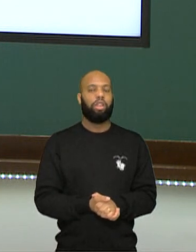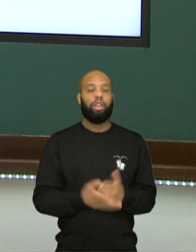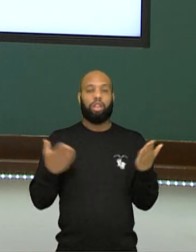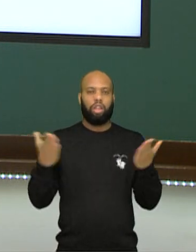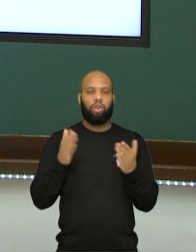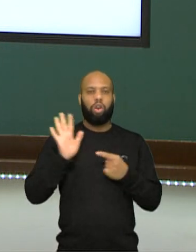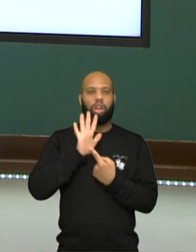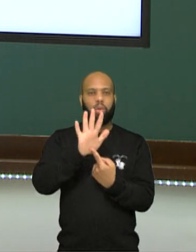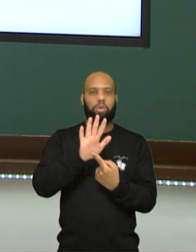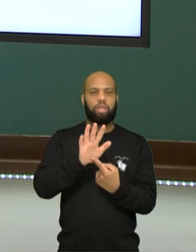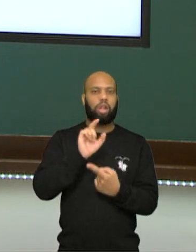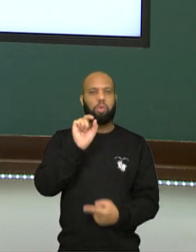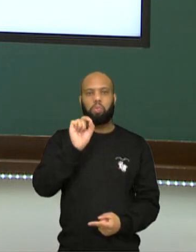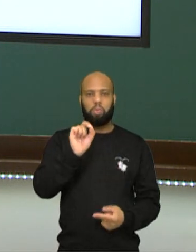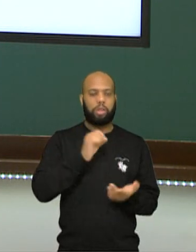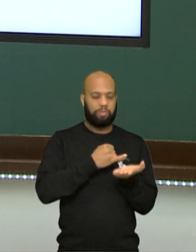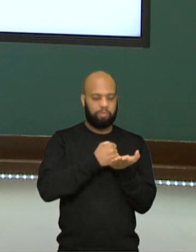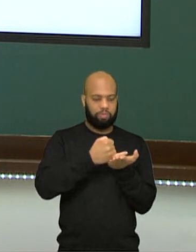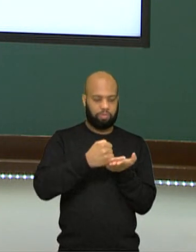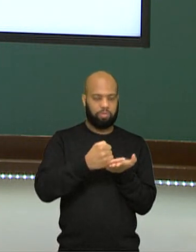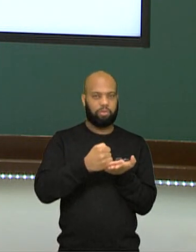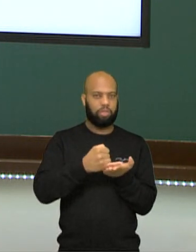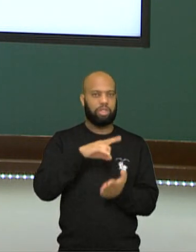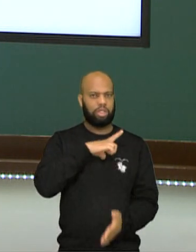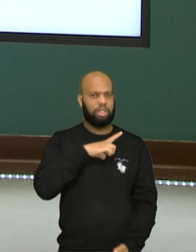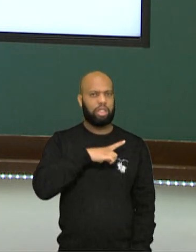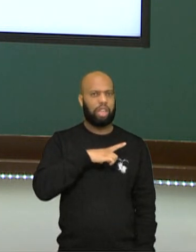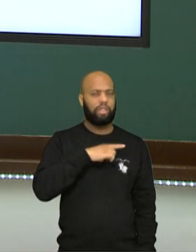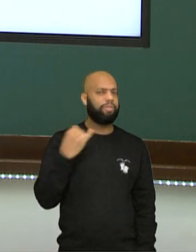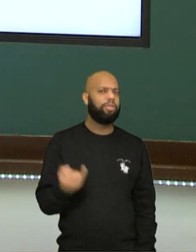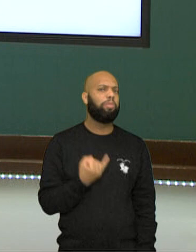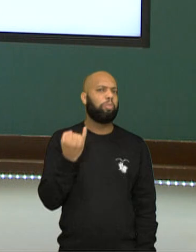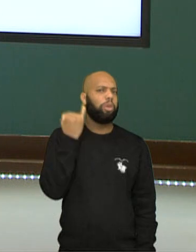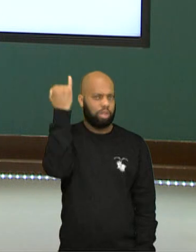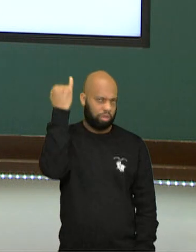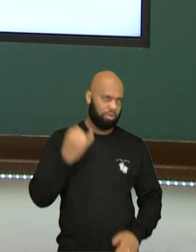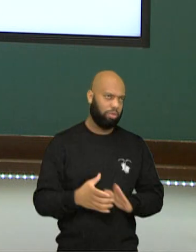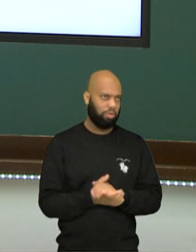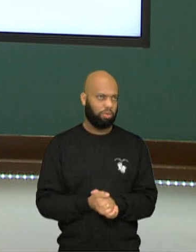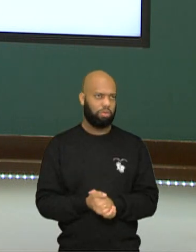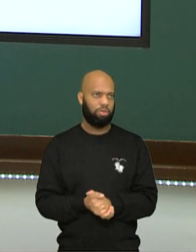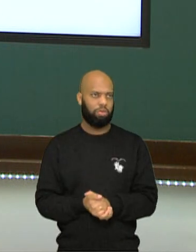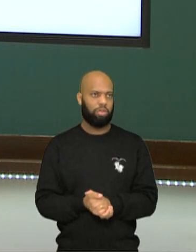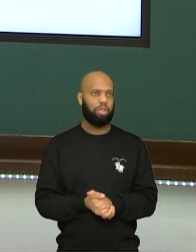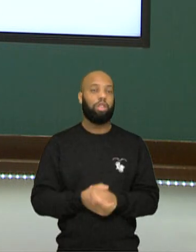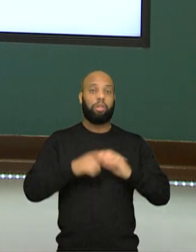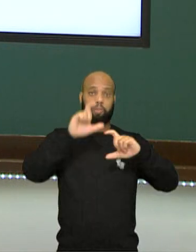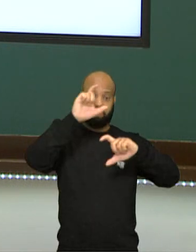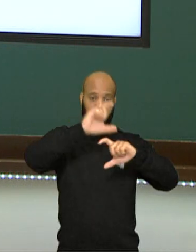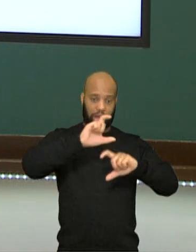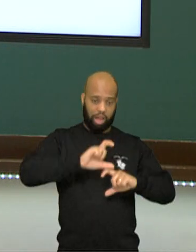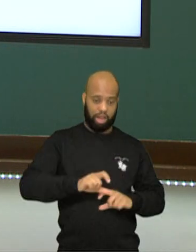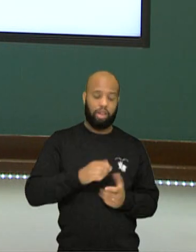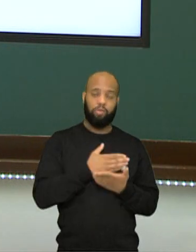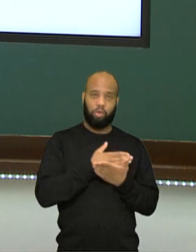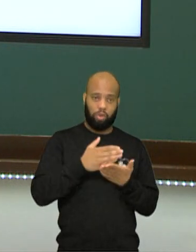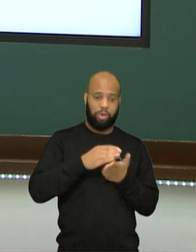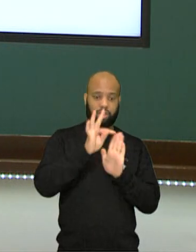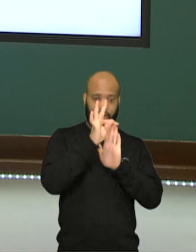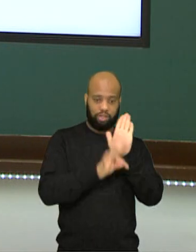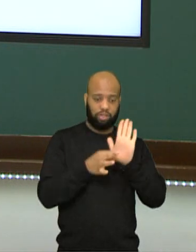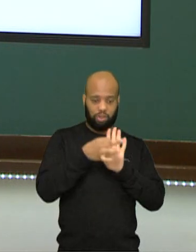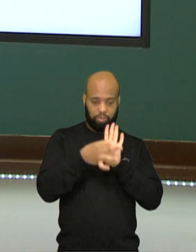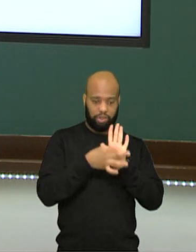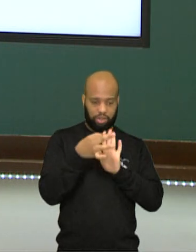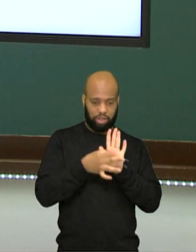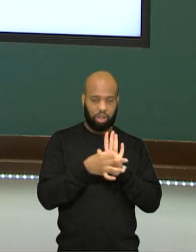Falando sobre a introdução, o que deve ter em uma introdução de um artigo? Os parágrafos iniciais de um artigo de opinião